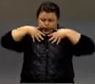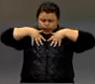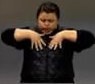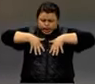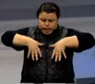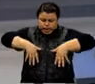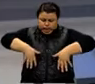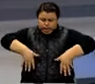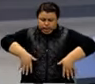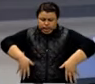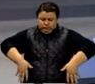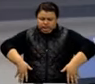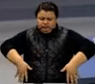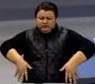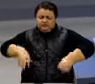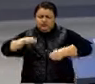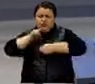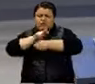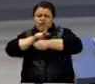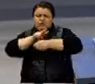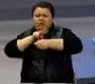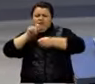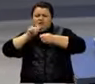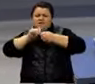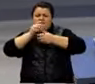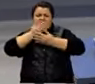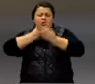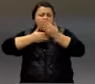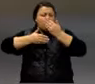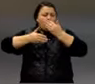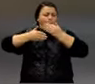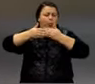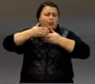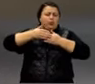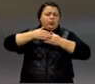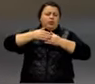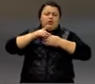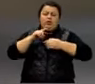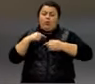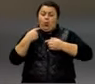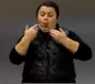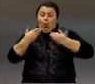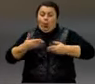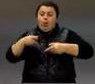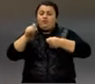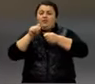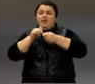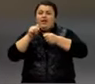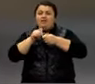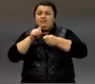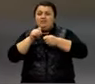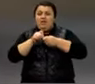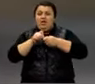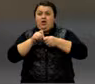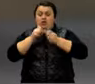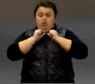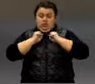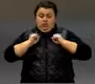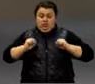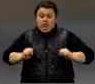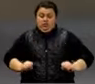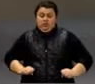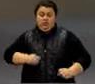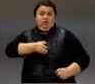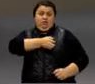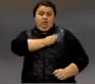vai controlar, regular, tá? Todas as funções do corpo. No sistema